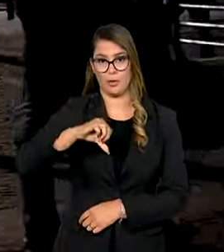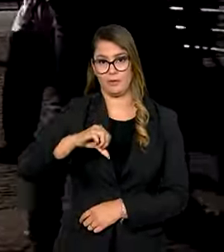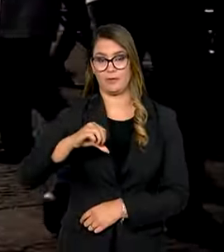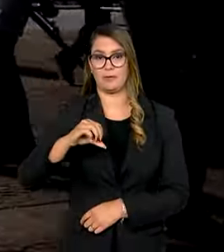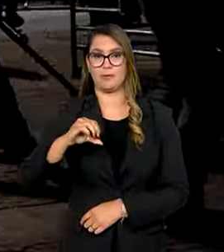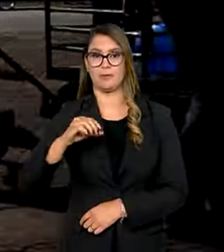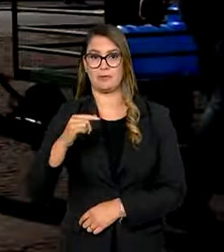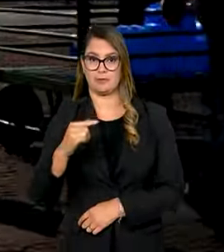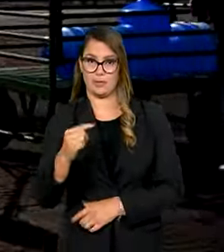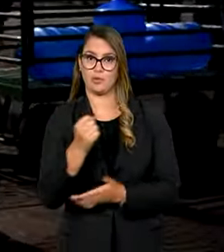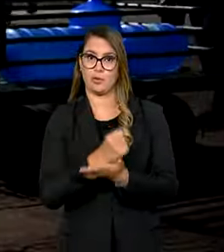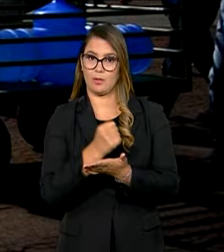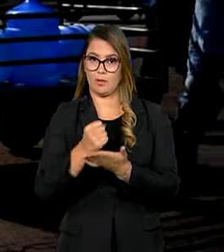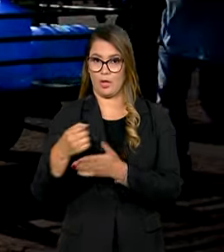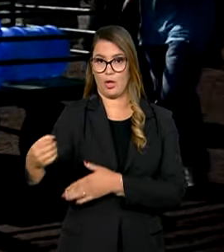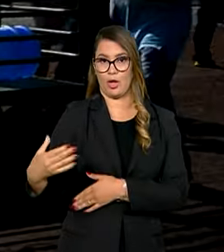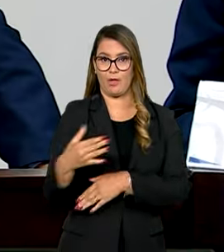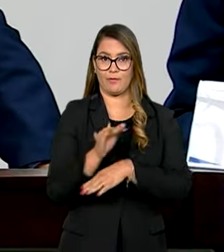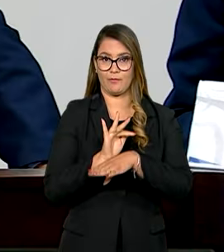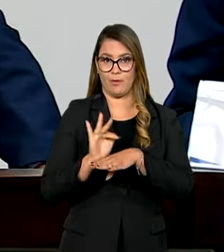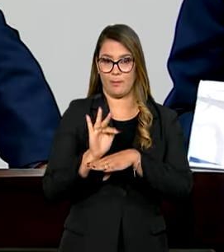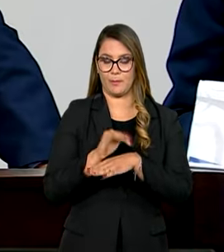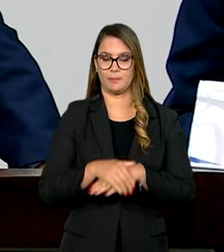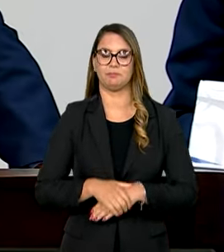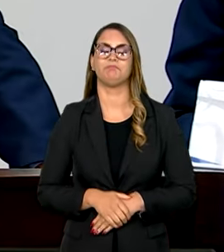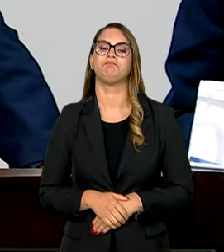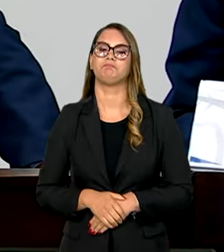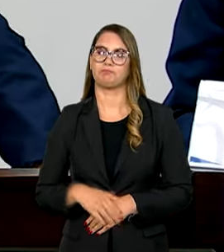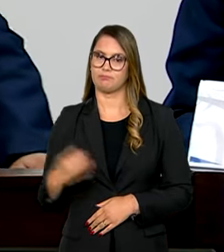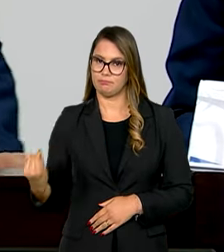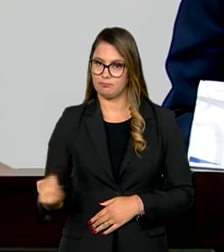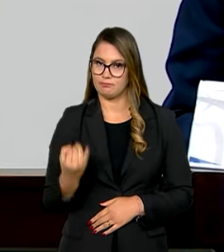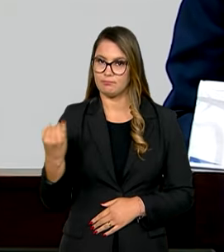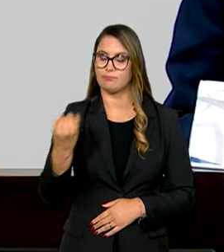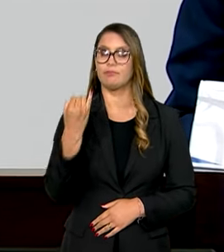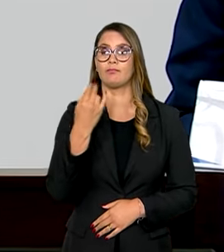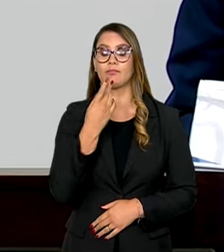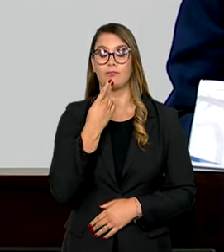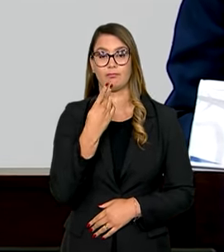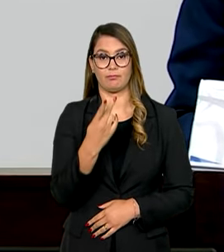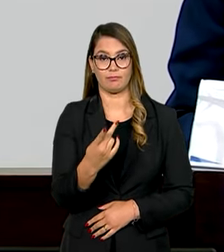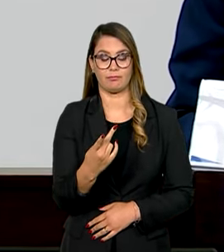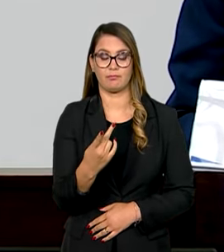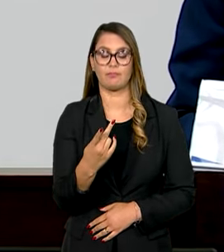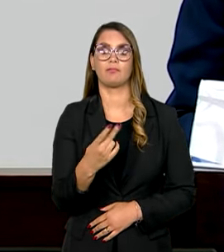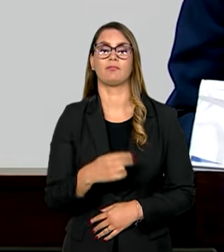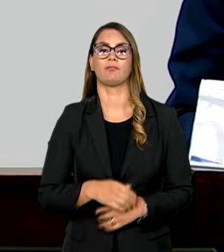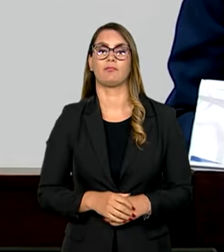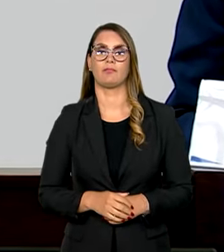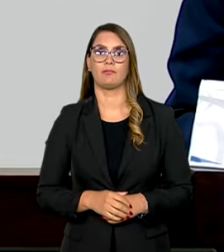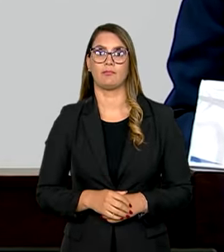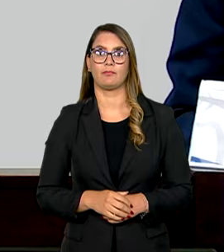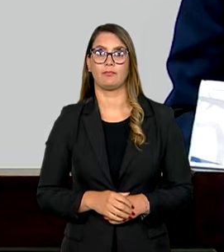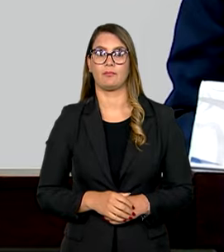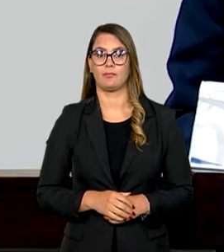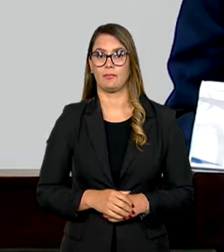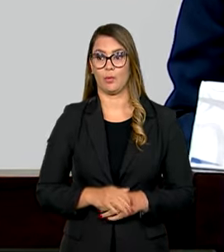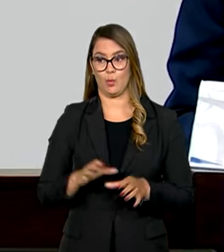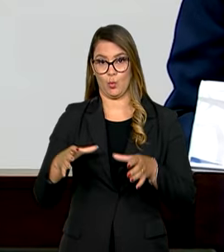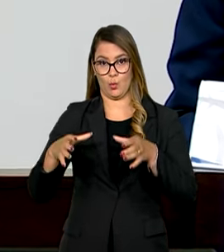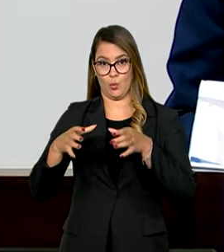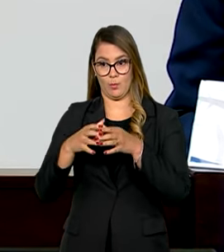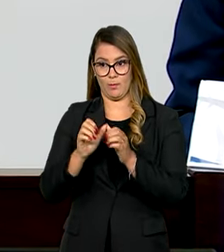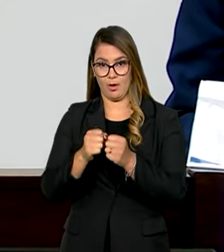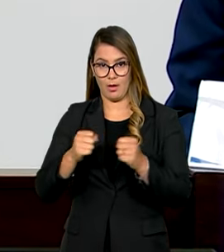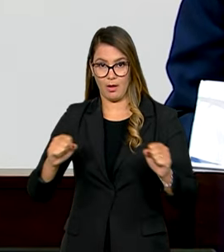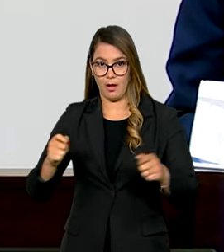130.097 contratações formais. É importante destacar, né, que os grandes grupos aí de